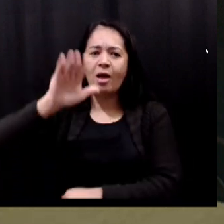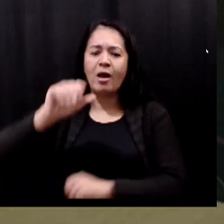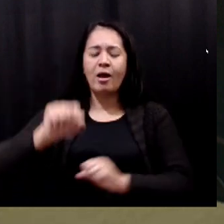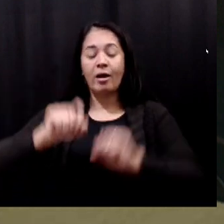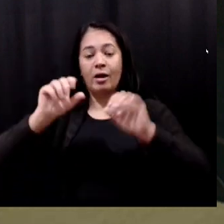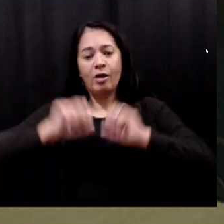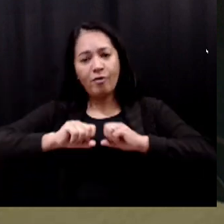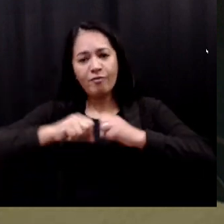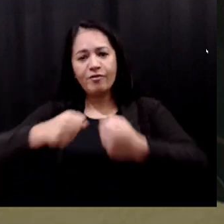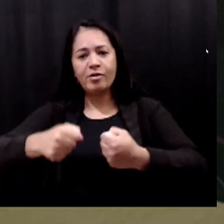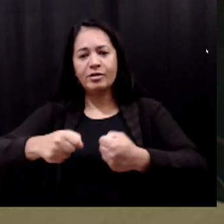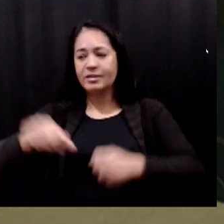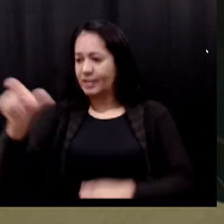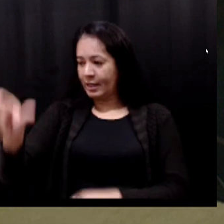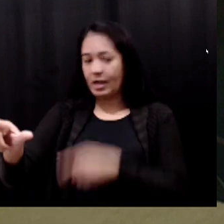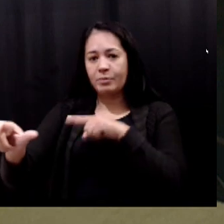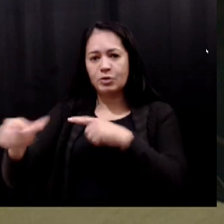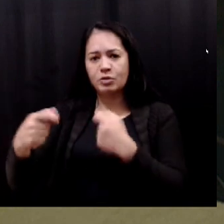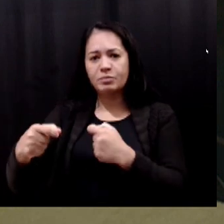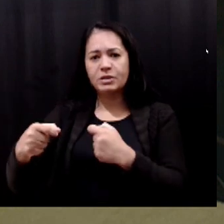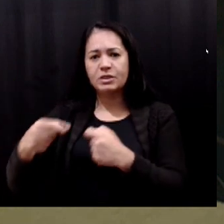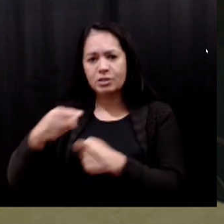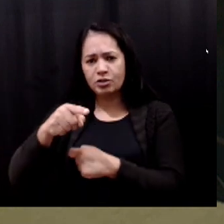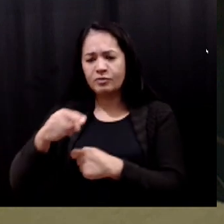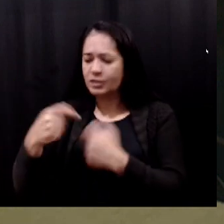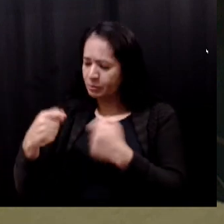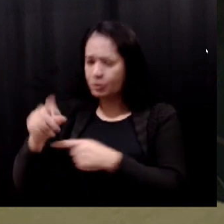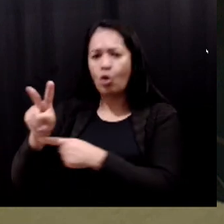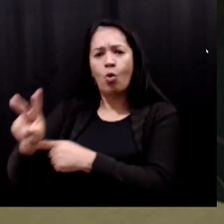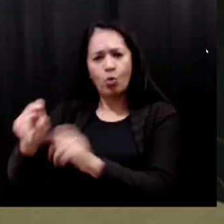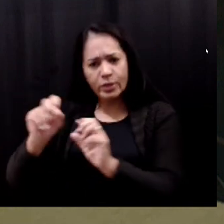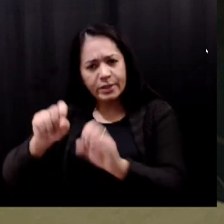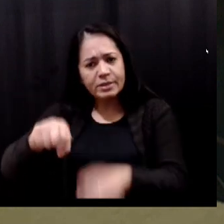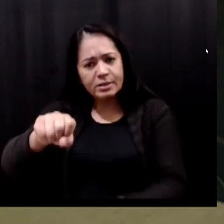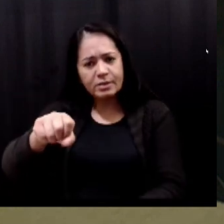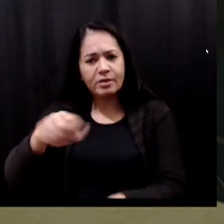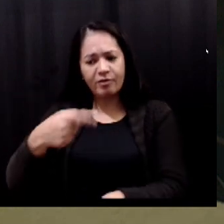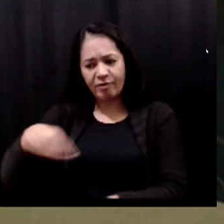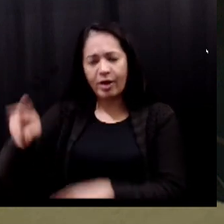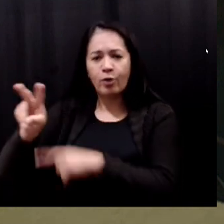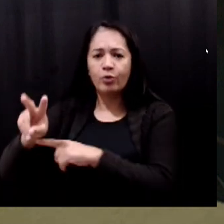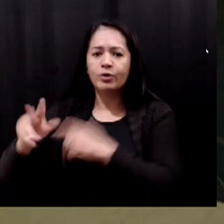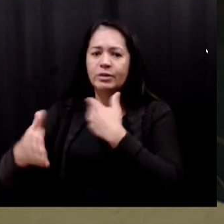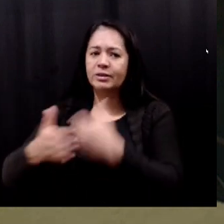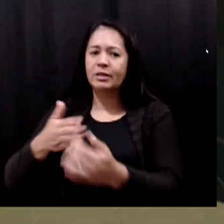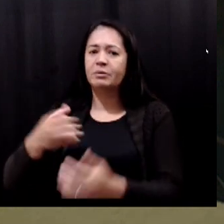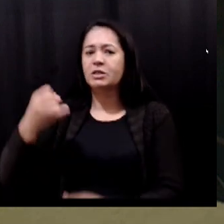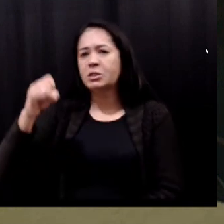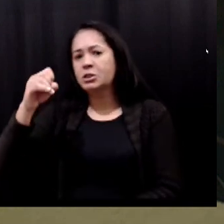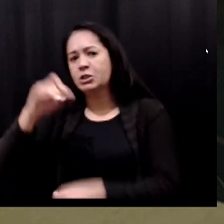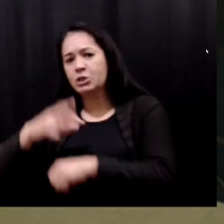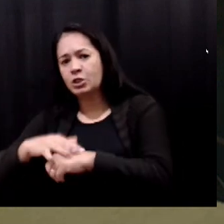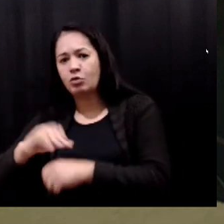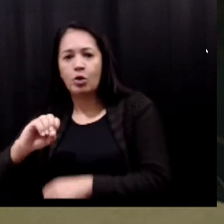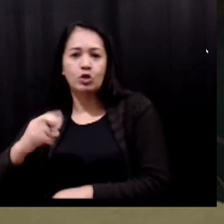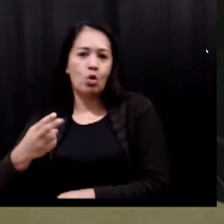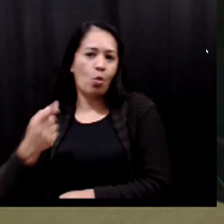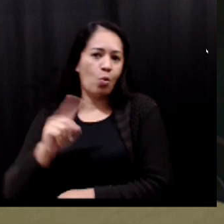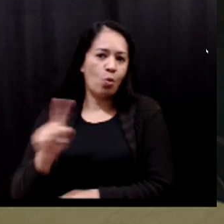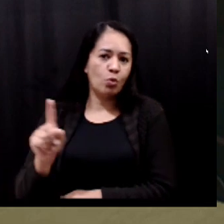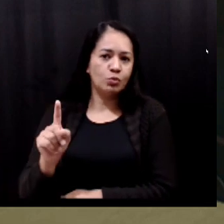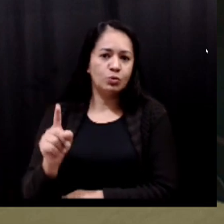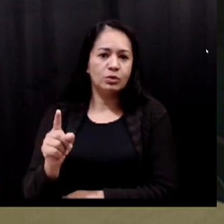pessoa que está do seu lado, àquela pessoa que você precisa cuidar, né? Independente se a pessoa está doente, acamada ou não, se